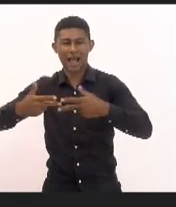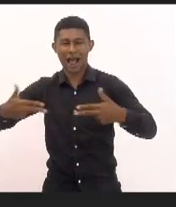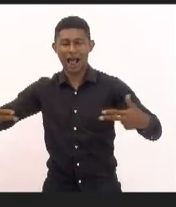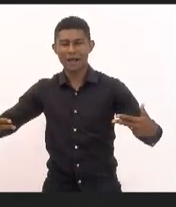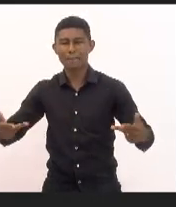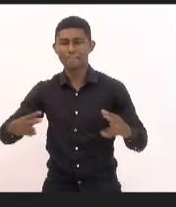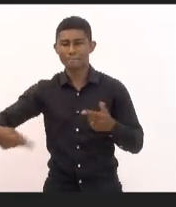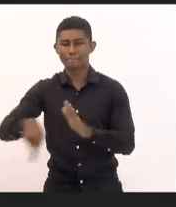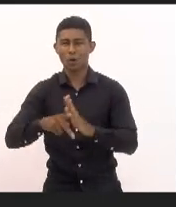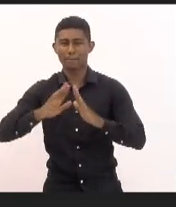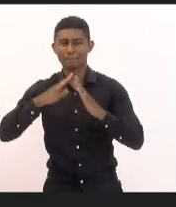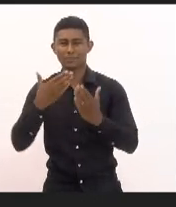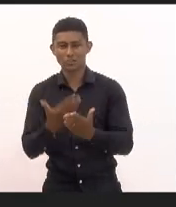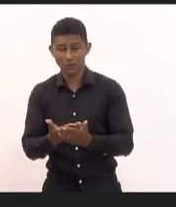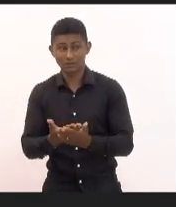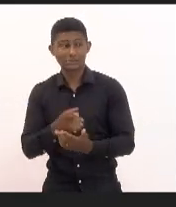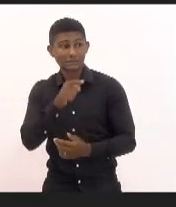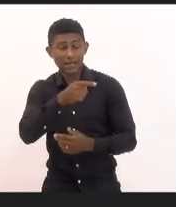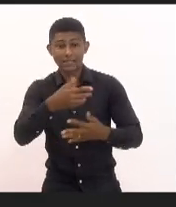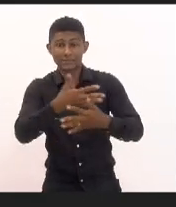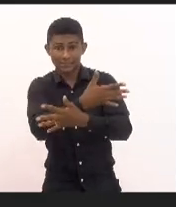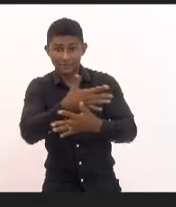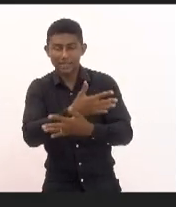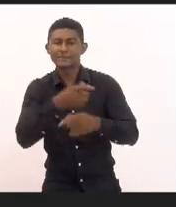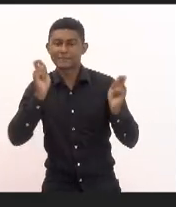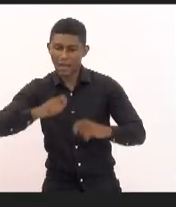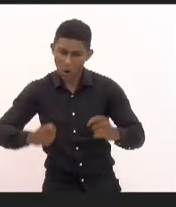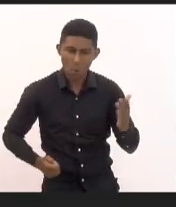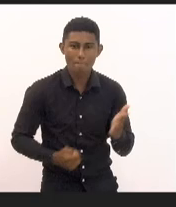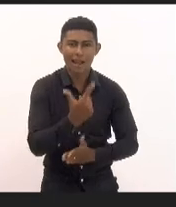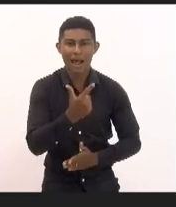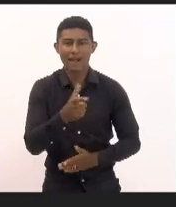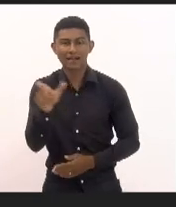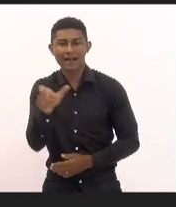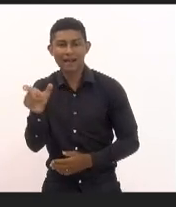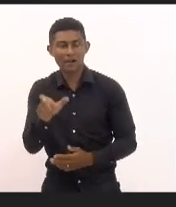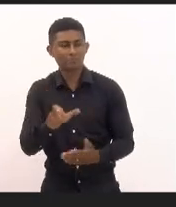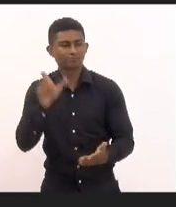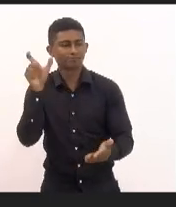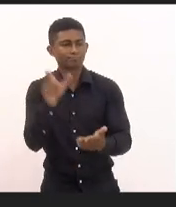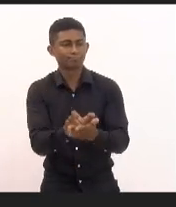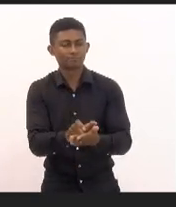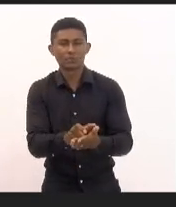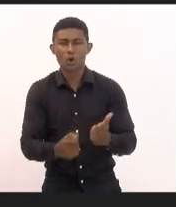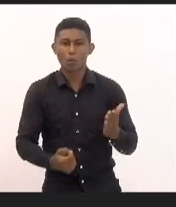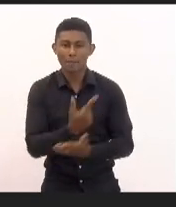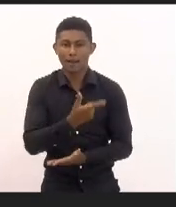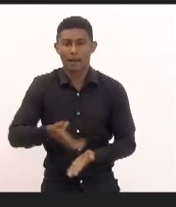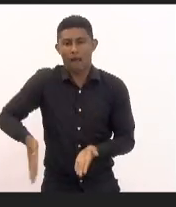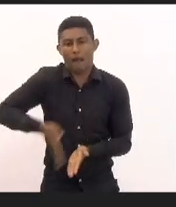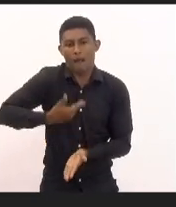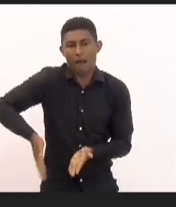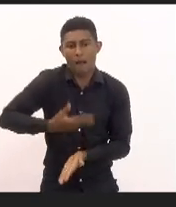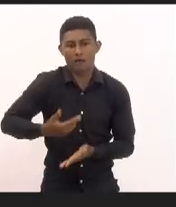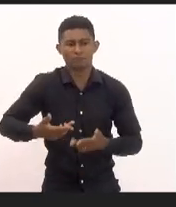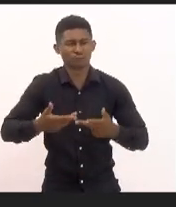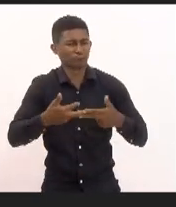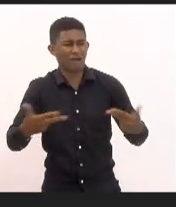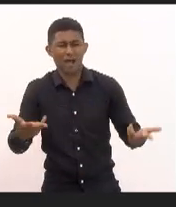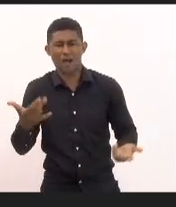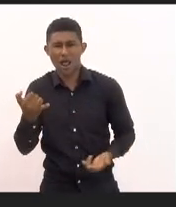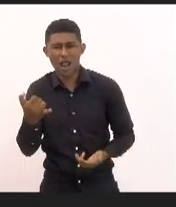dentro da própria cidade, né? Isso aí, seguindo inclusive uma lógica que eu, quando